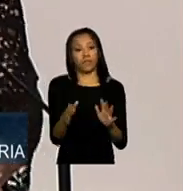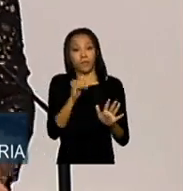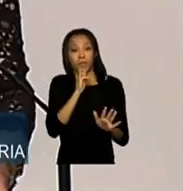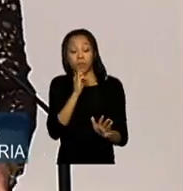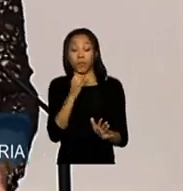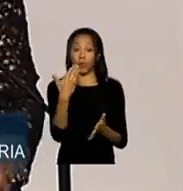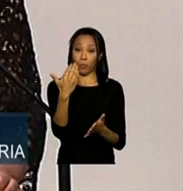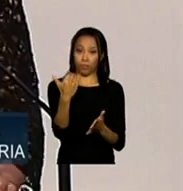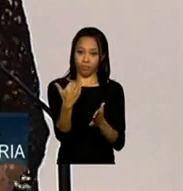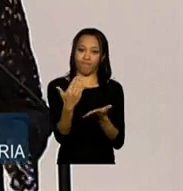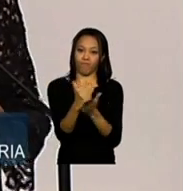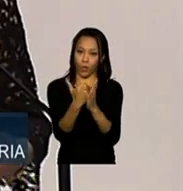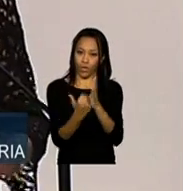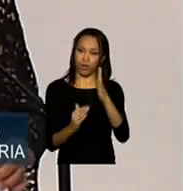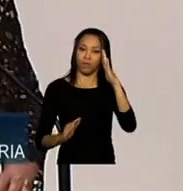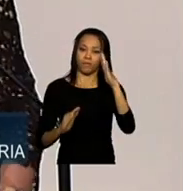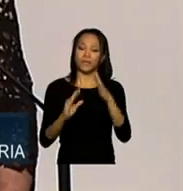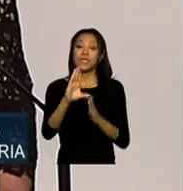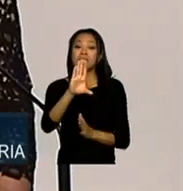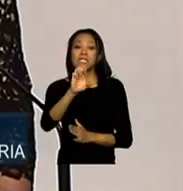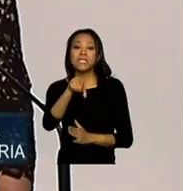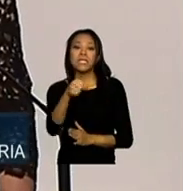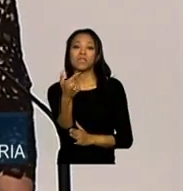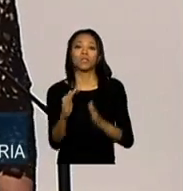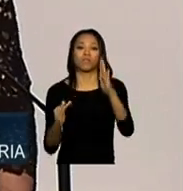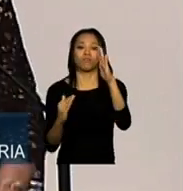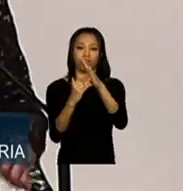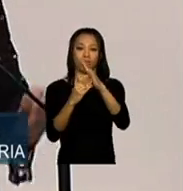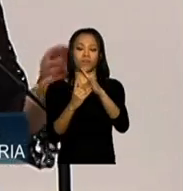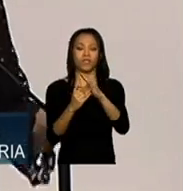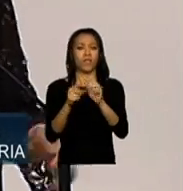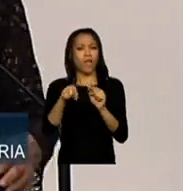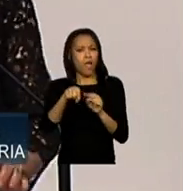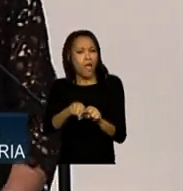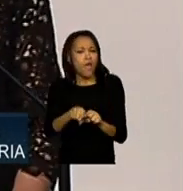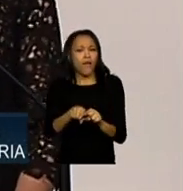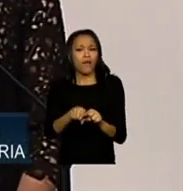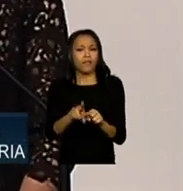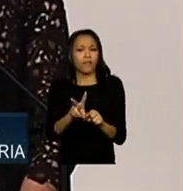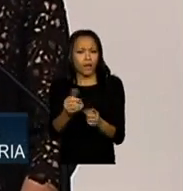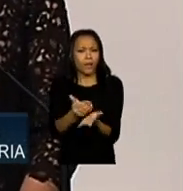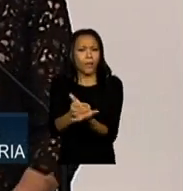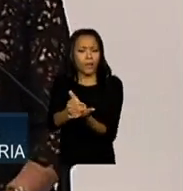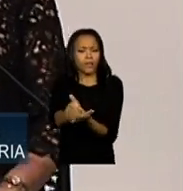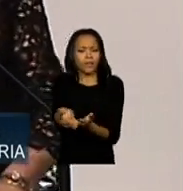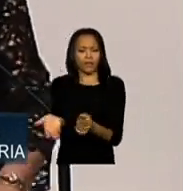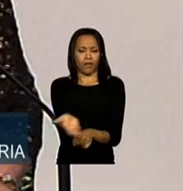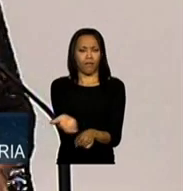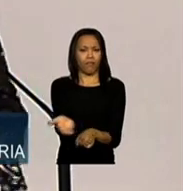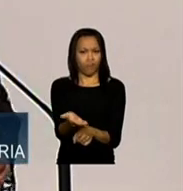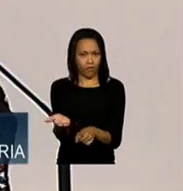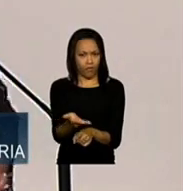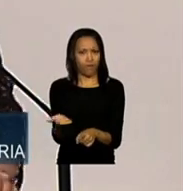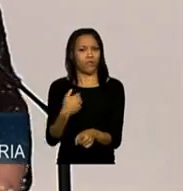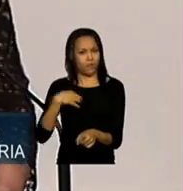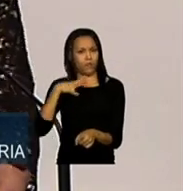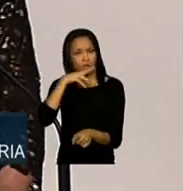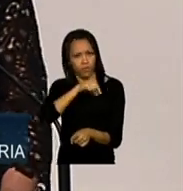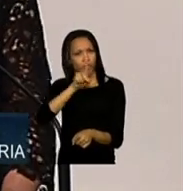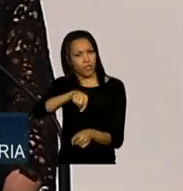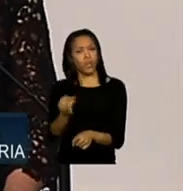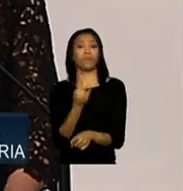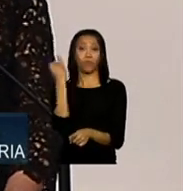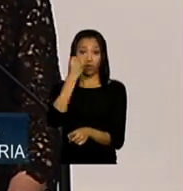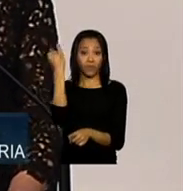Fronteiras, uma inovação que vai começar agora, que eu considero muito importante